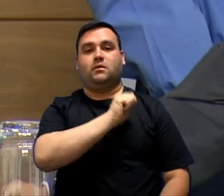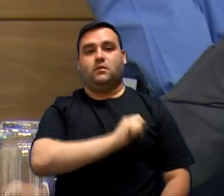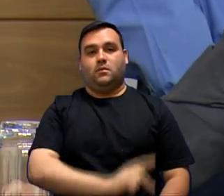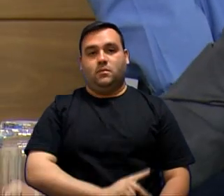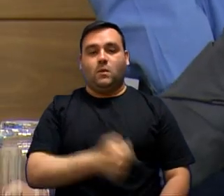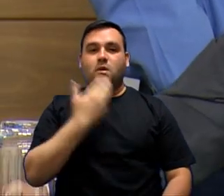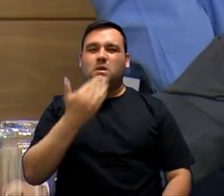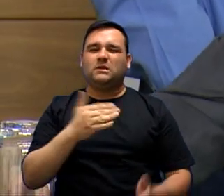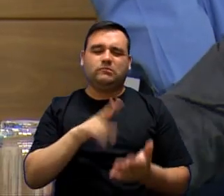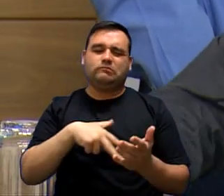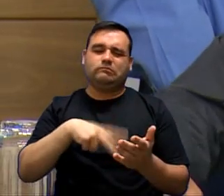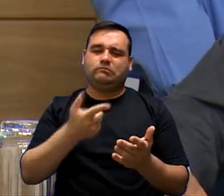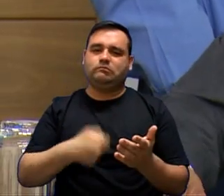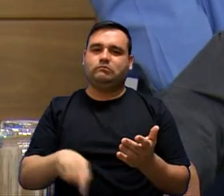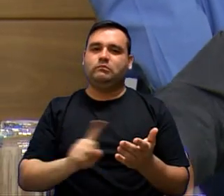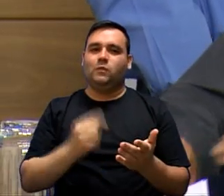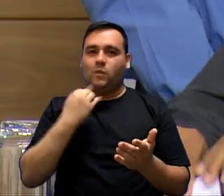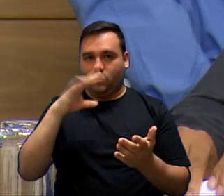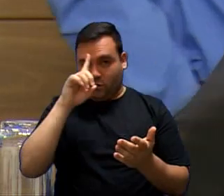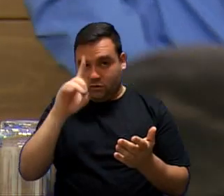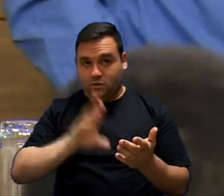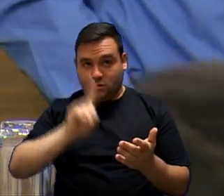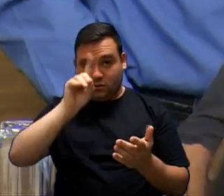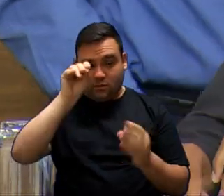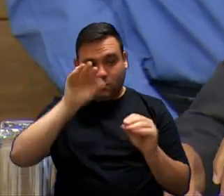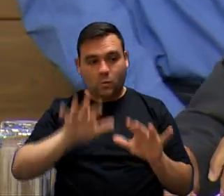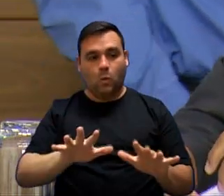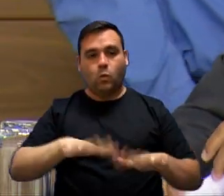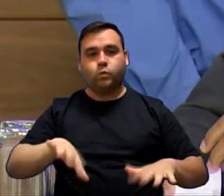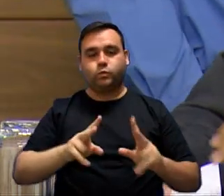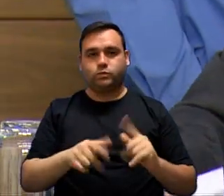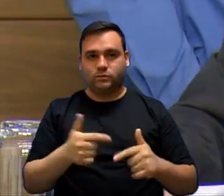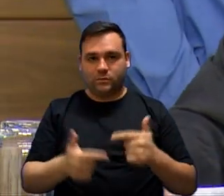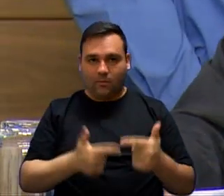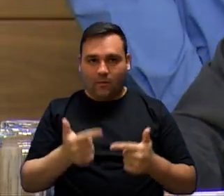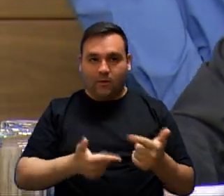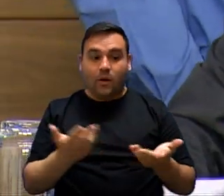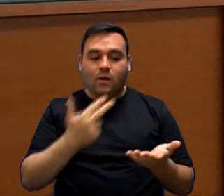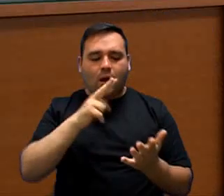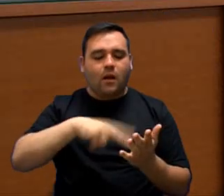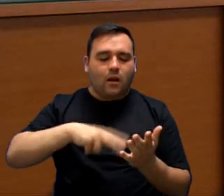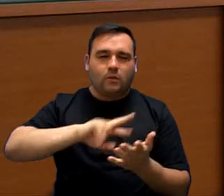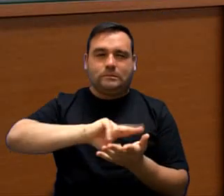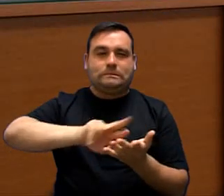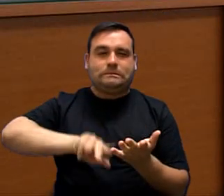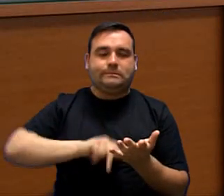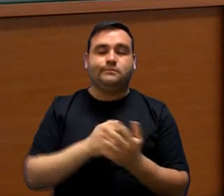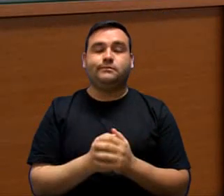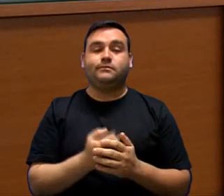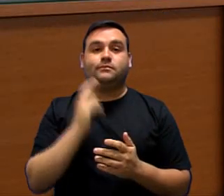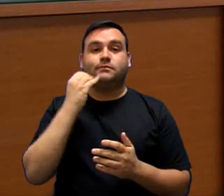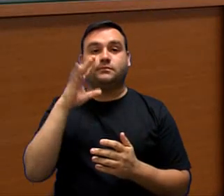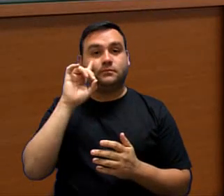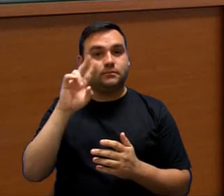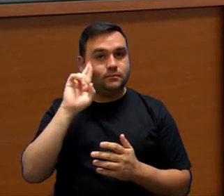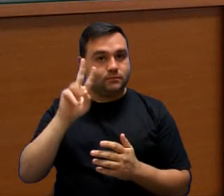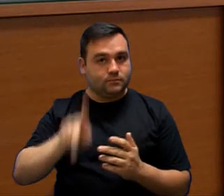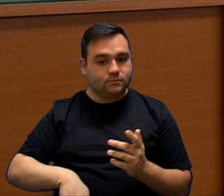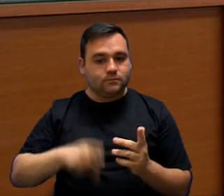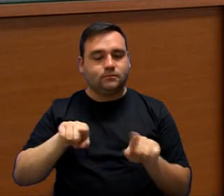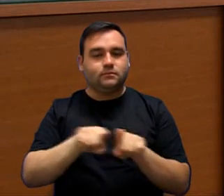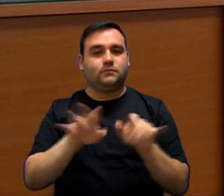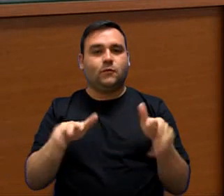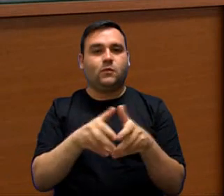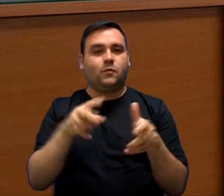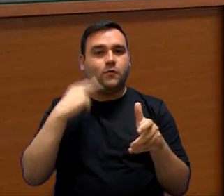dispensa. Bom dia, Pastor Apolo. Deus abençoe o nosso dia. A leitura do expediente. Bom dia, senhor presidente. Bom dia,